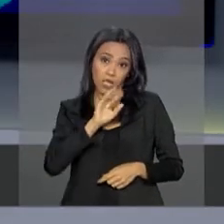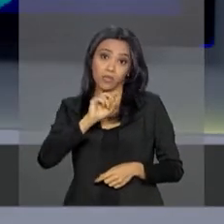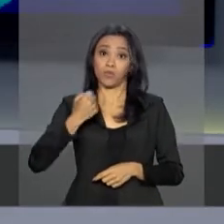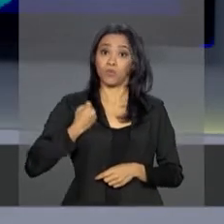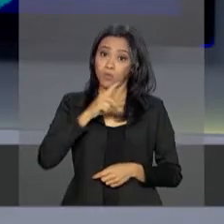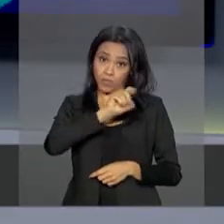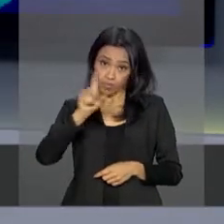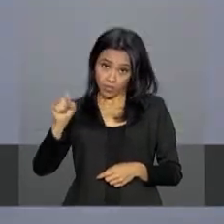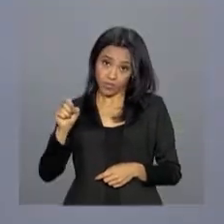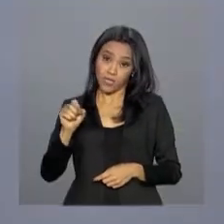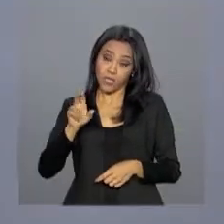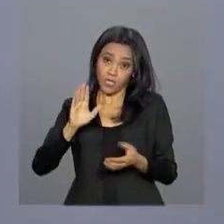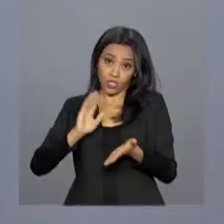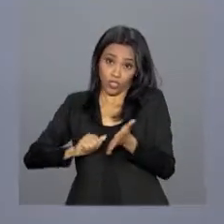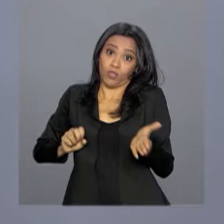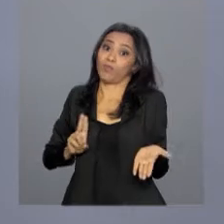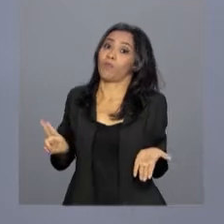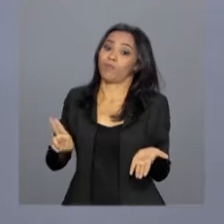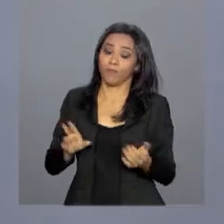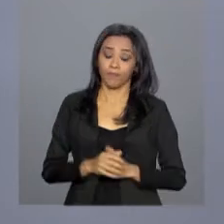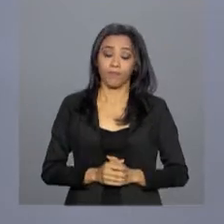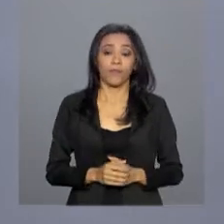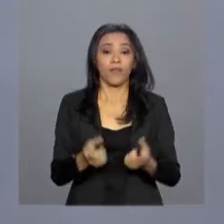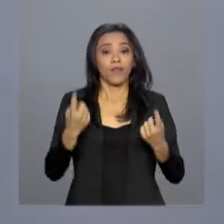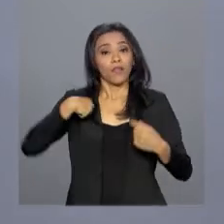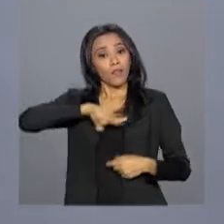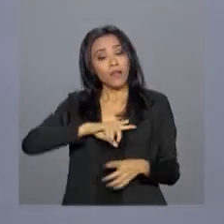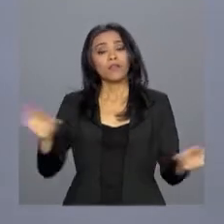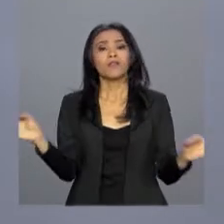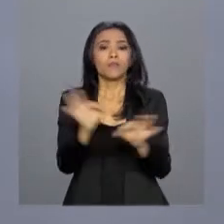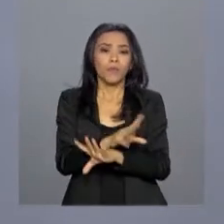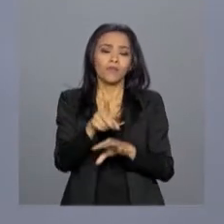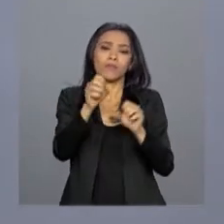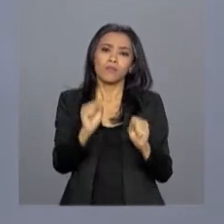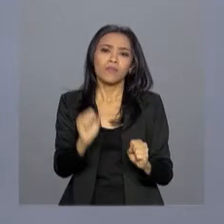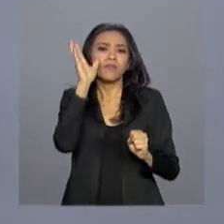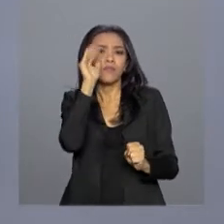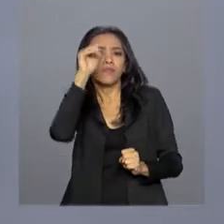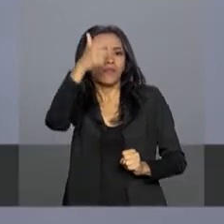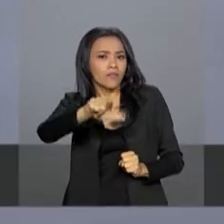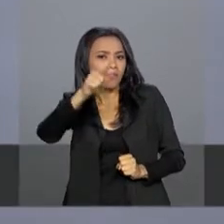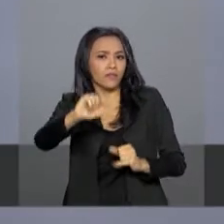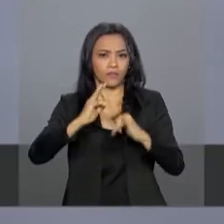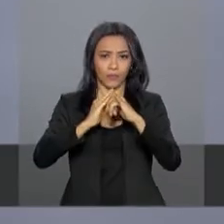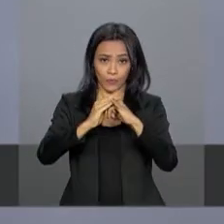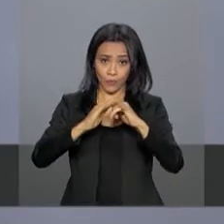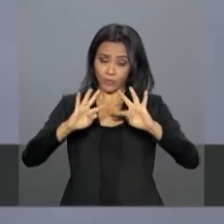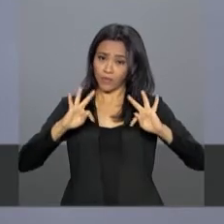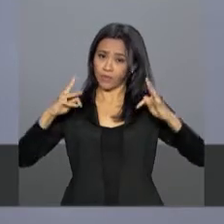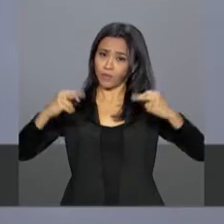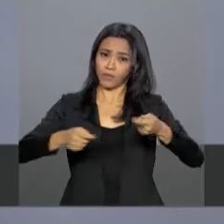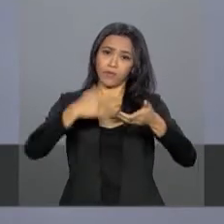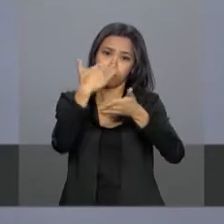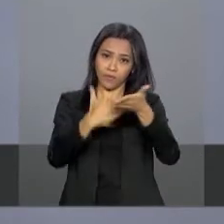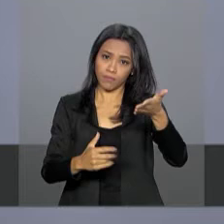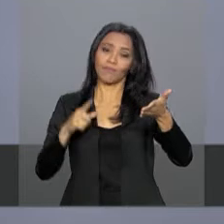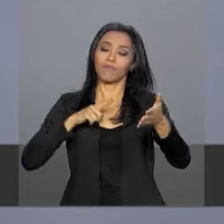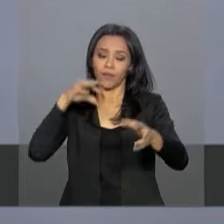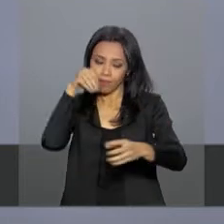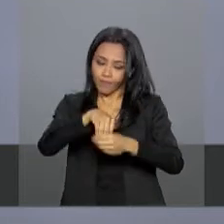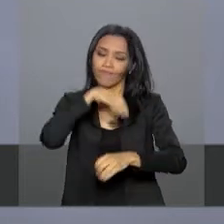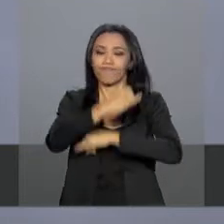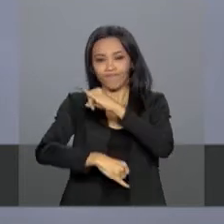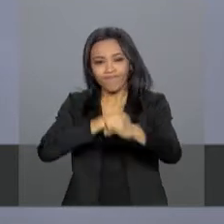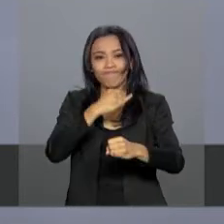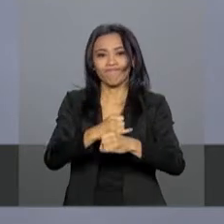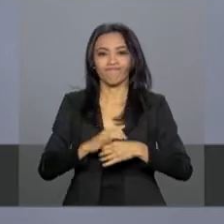garante o anonimato nós ficamos por aqui você pode rever as reportagens no youtube e toda a nossa programação também está na página da